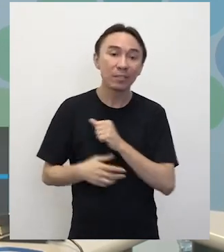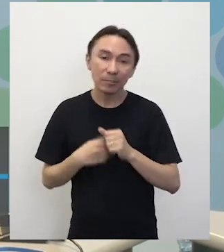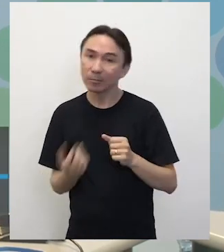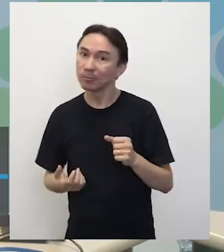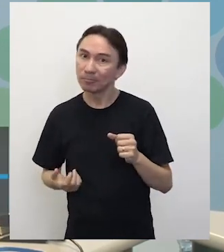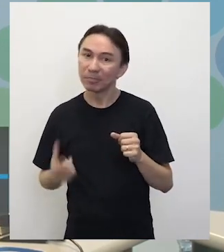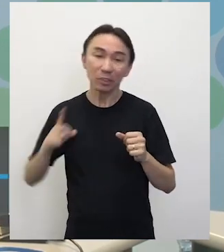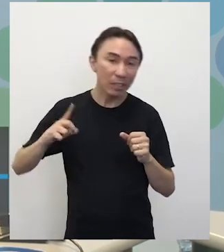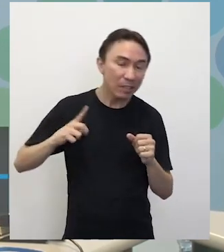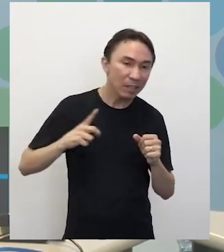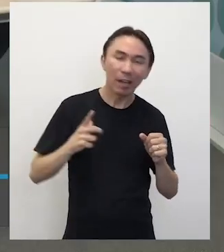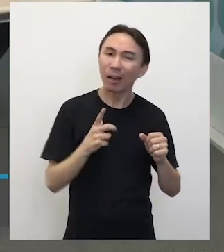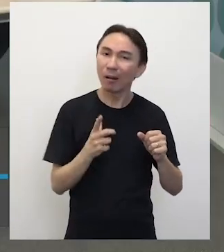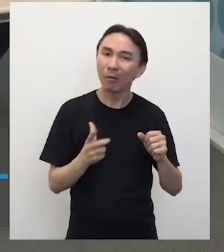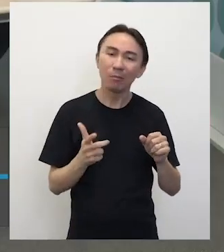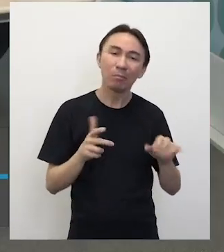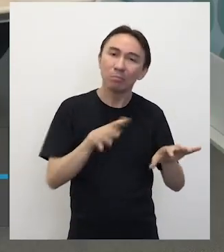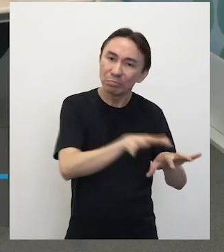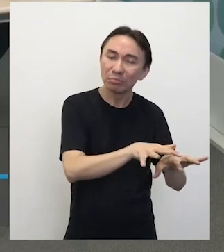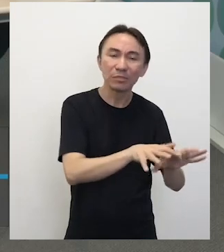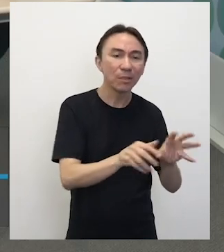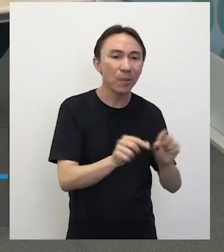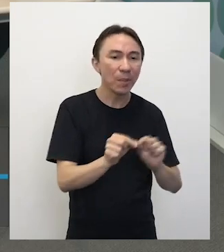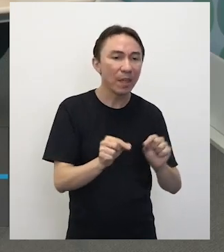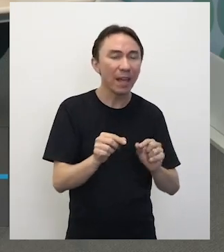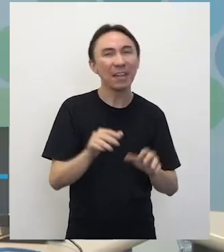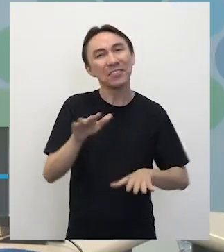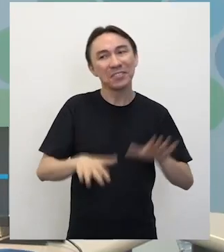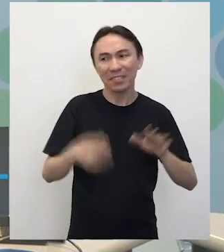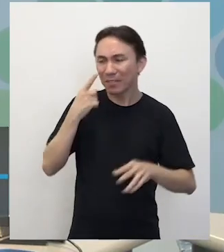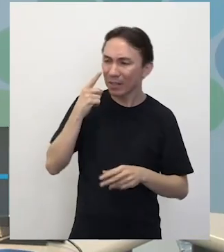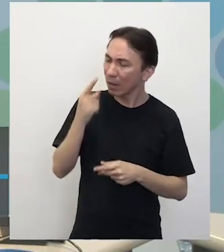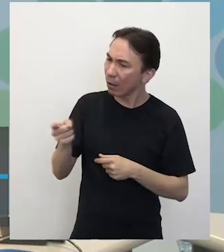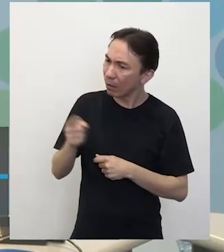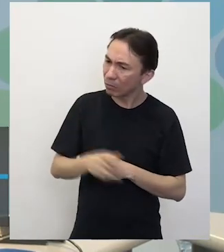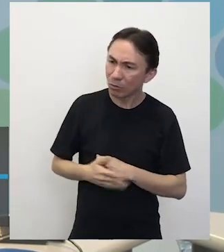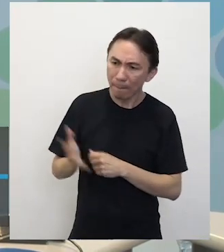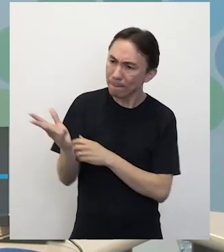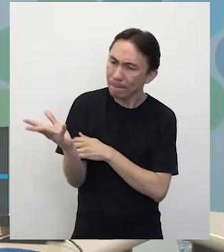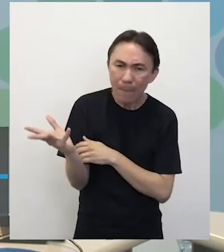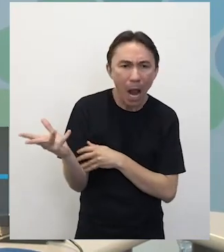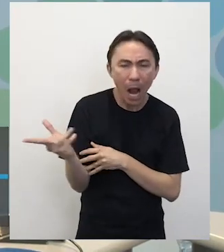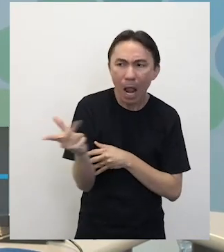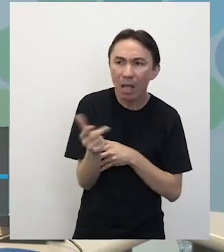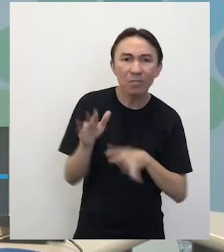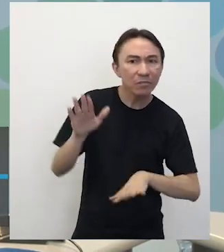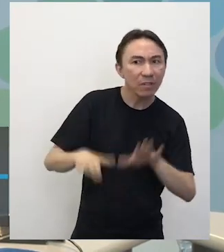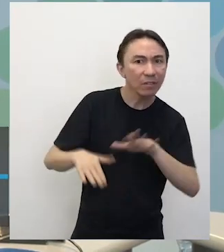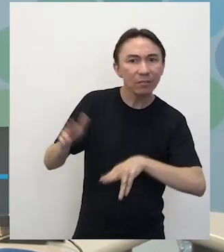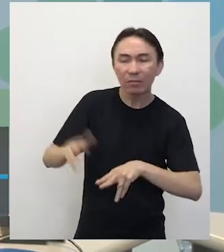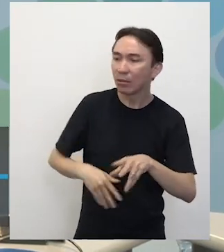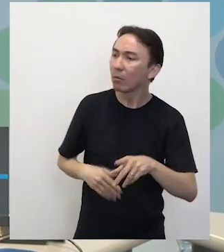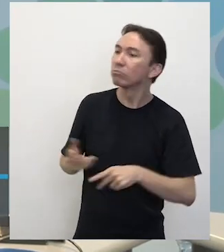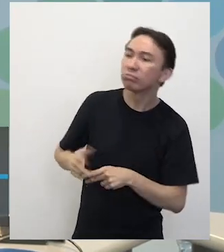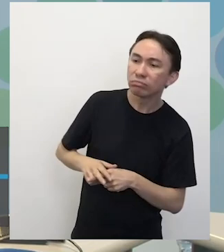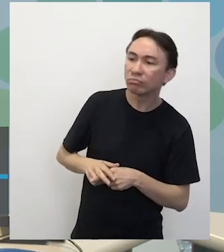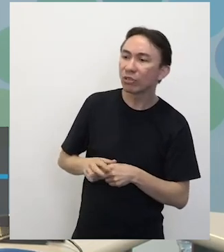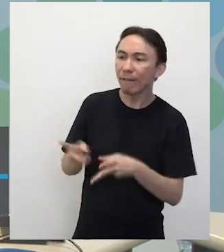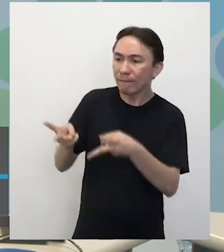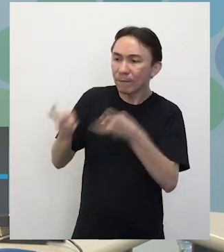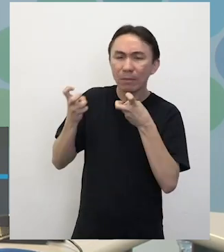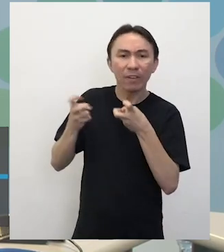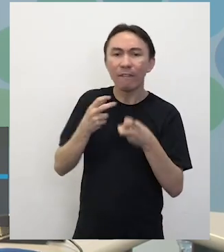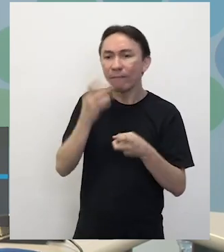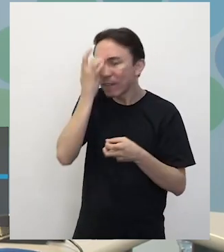descobria talentos que a gente não estava vendo assim tão nítido. Então aparecia lá um rapazinho que você falava,